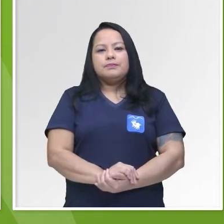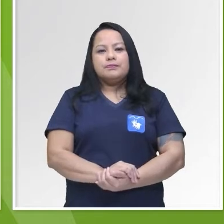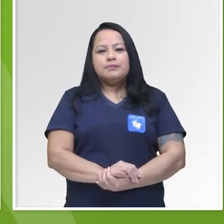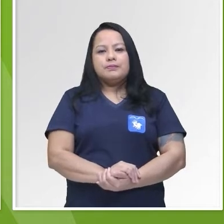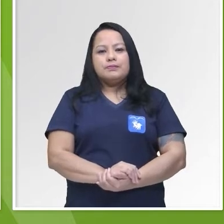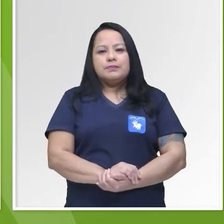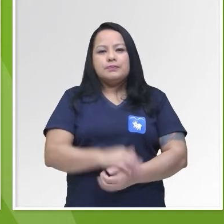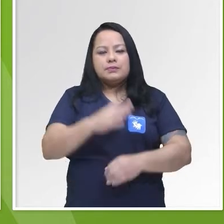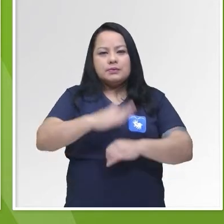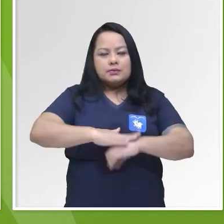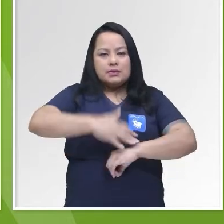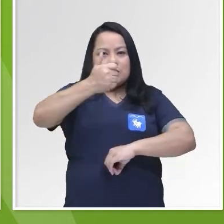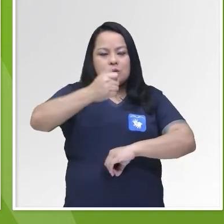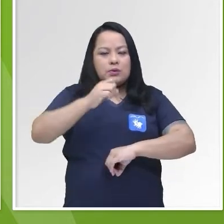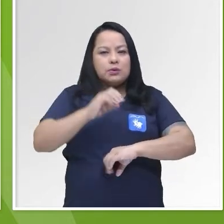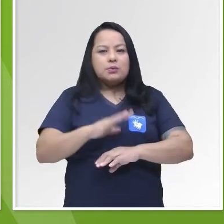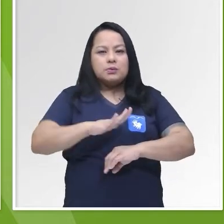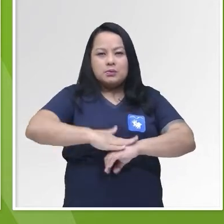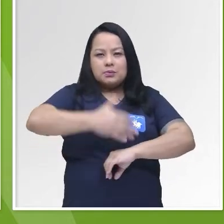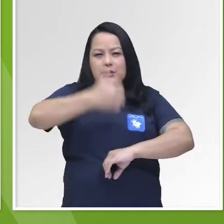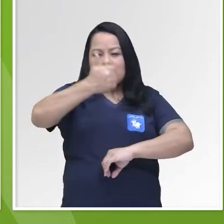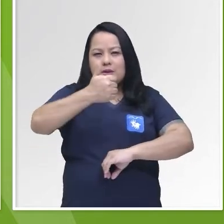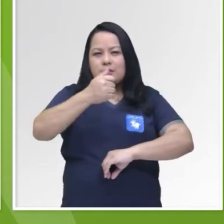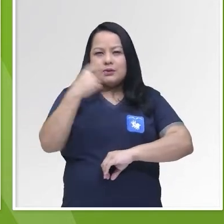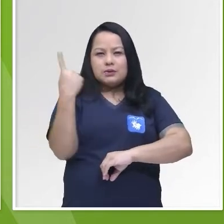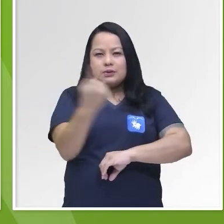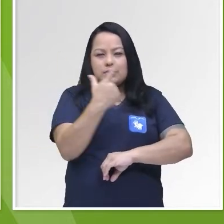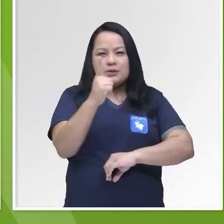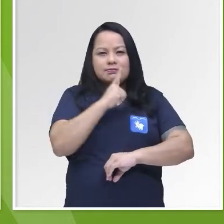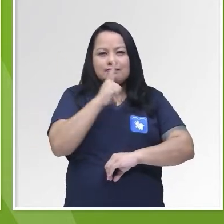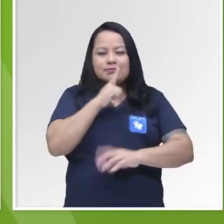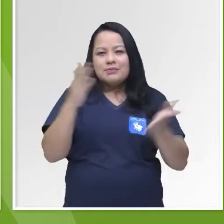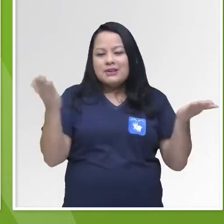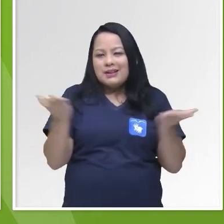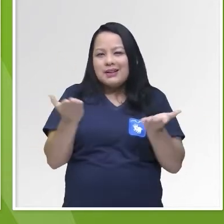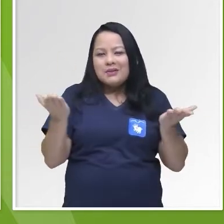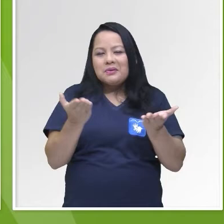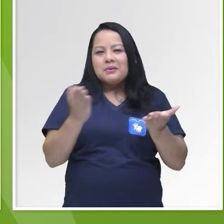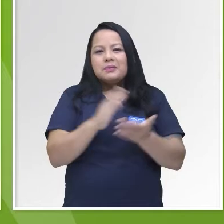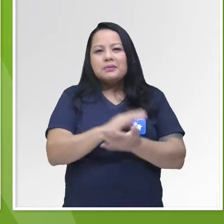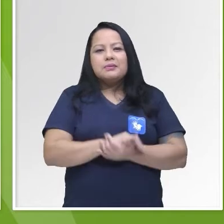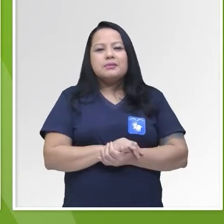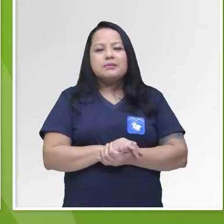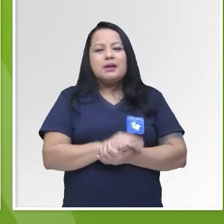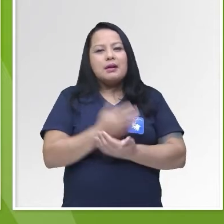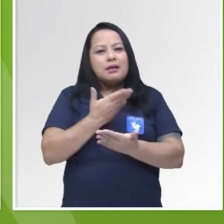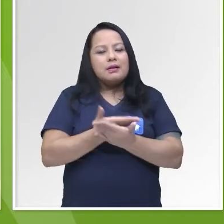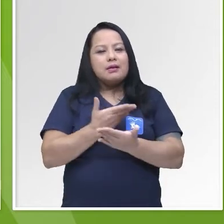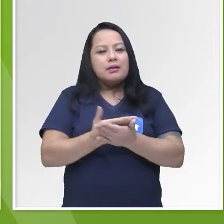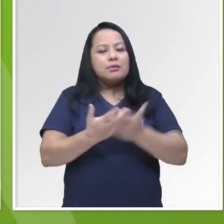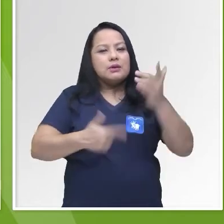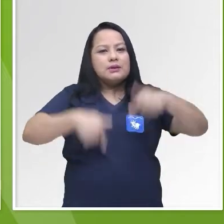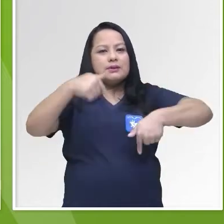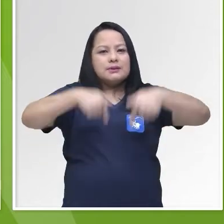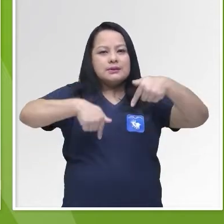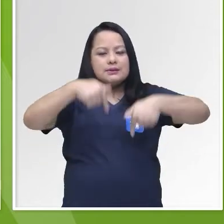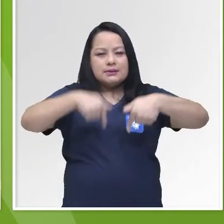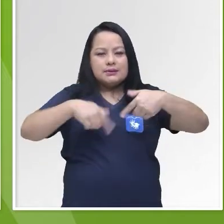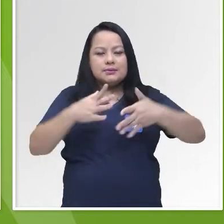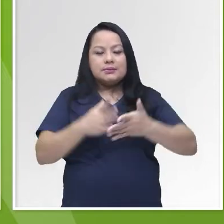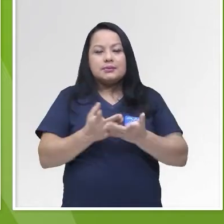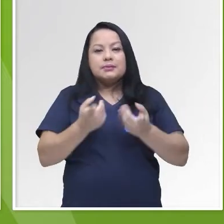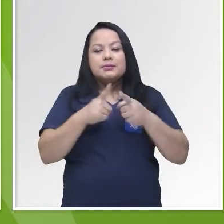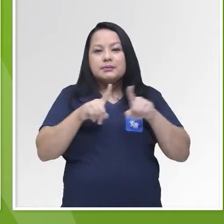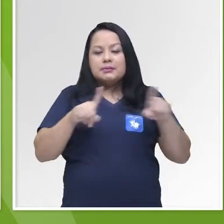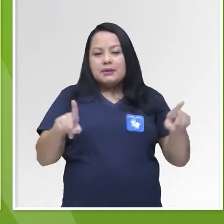os melhores momentos que a gente teve aqui na nossa aula de Química.